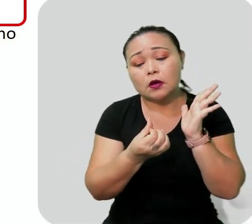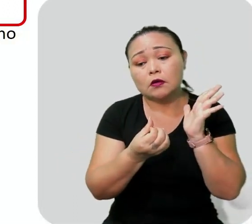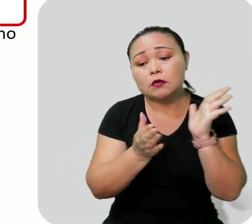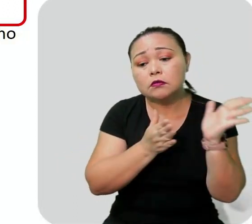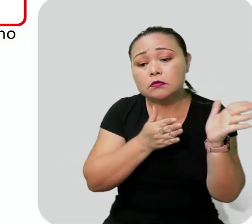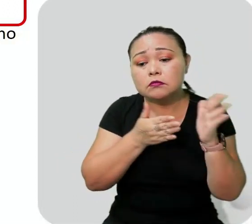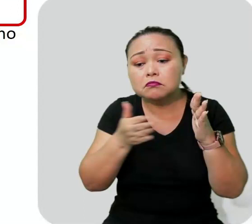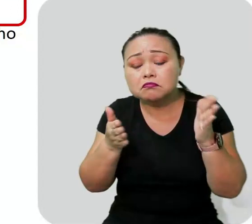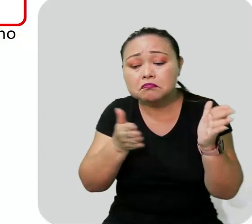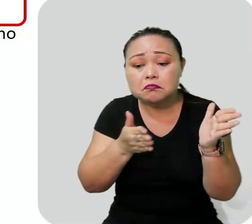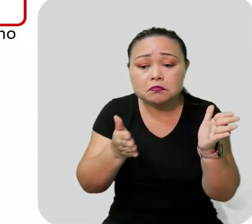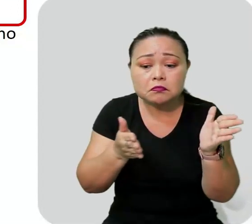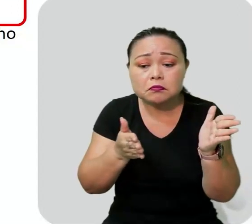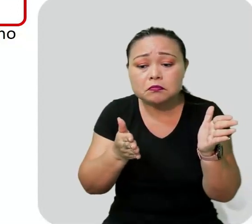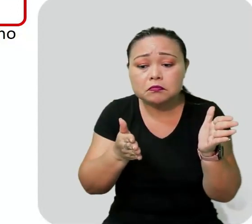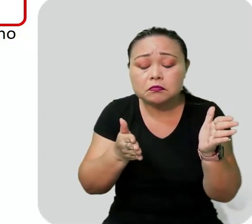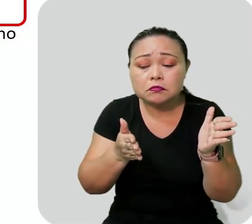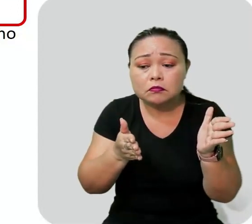na